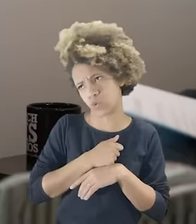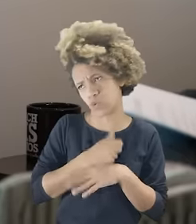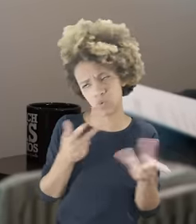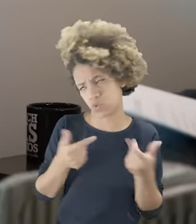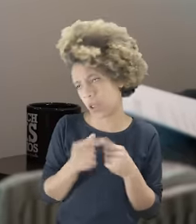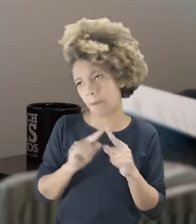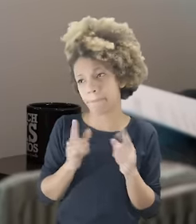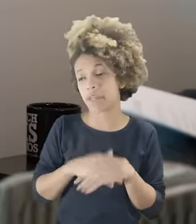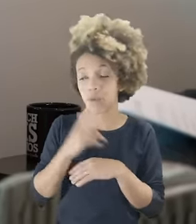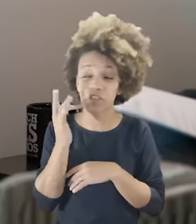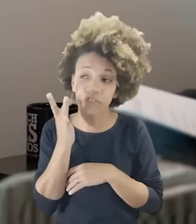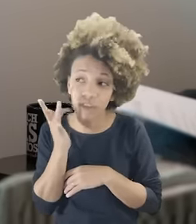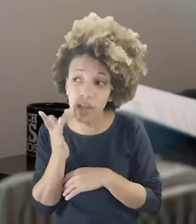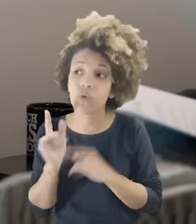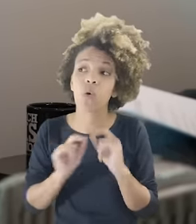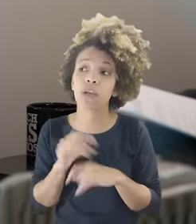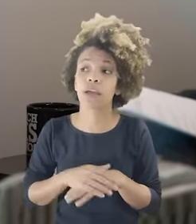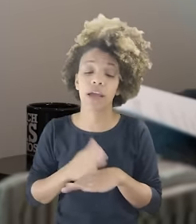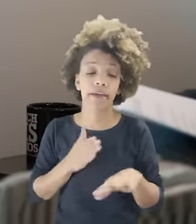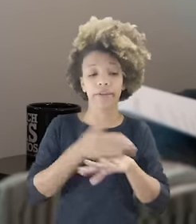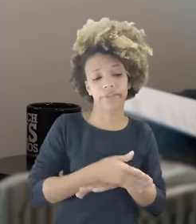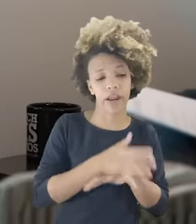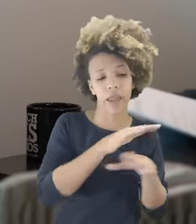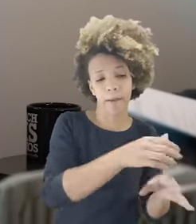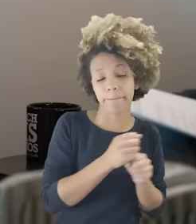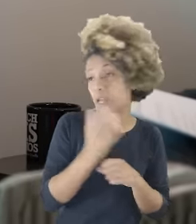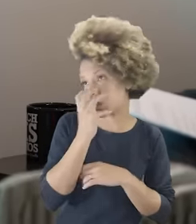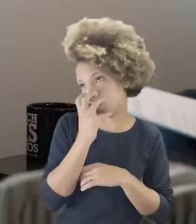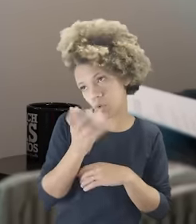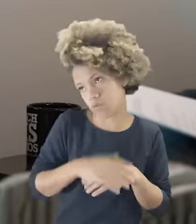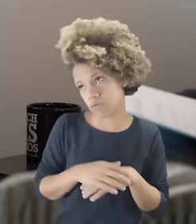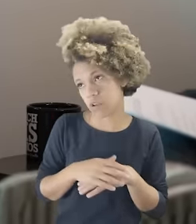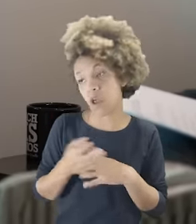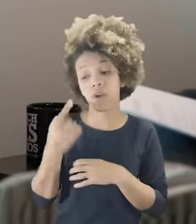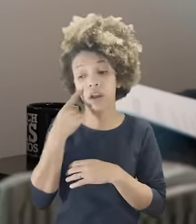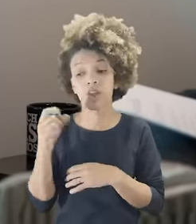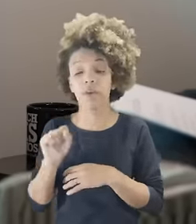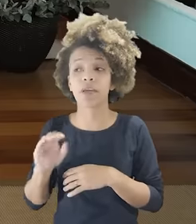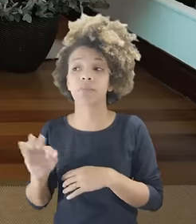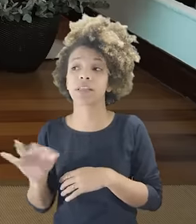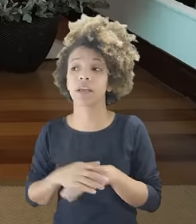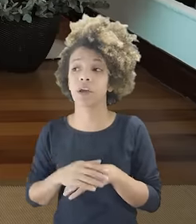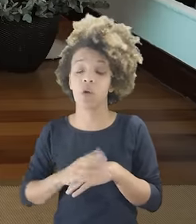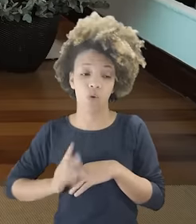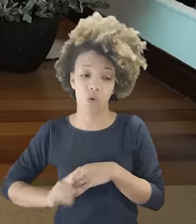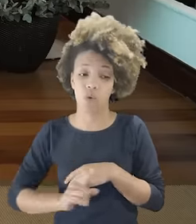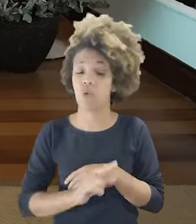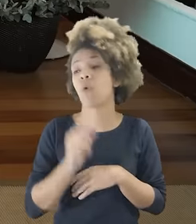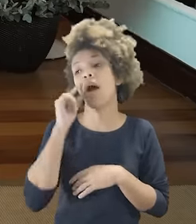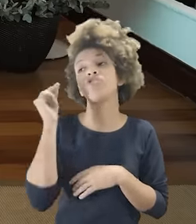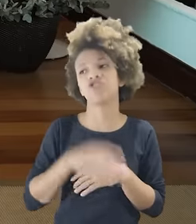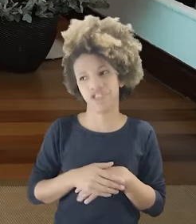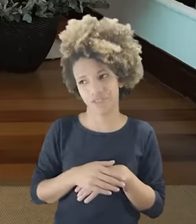acho muito fácil Maurício entrar no quintal de uma pessoa e pegar o cachorro sabe eu quero ver ele lá no SBT pegar o Ratinho e se ela não faz